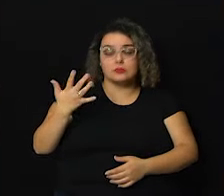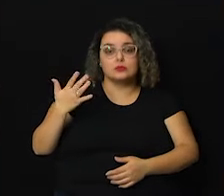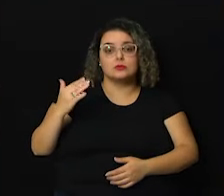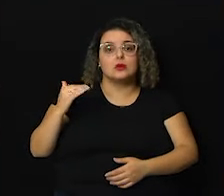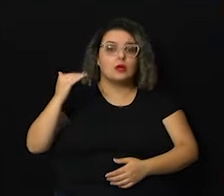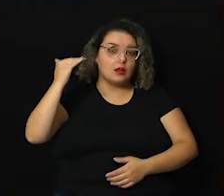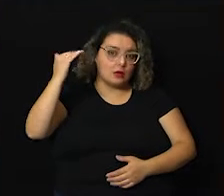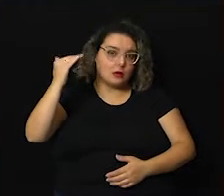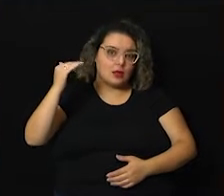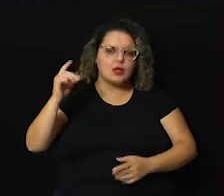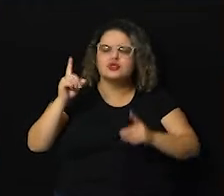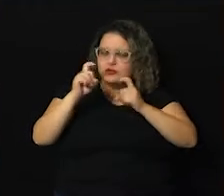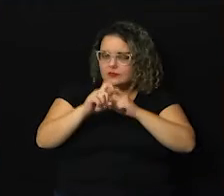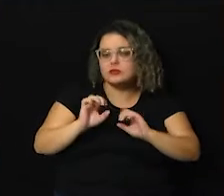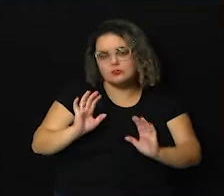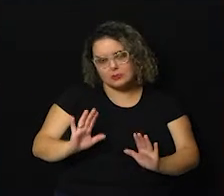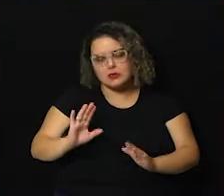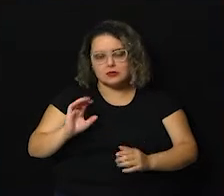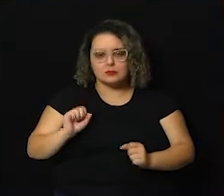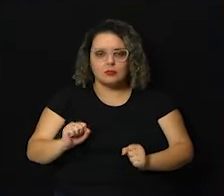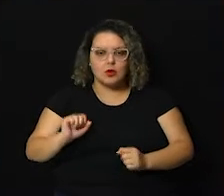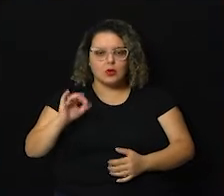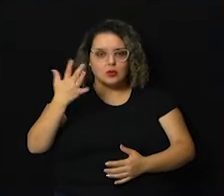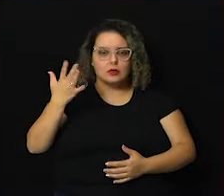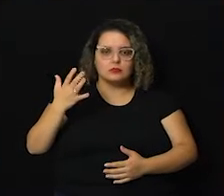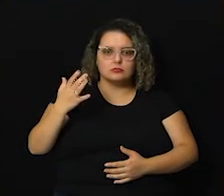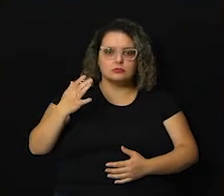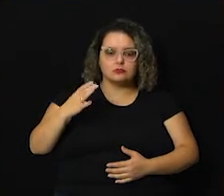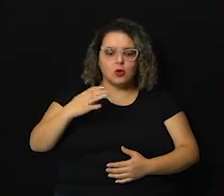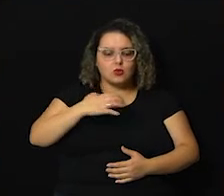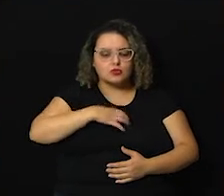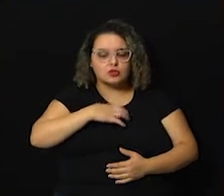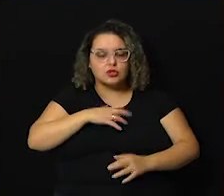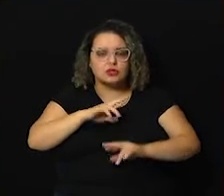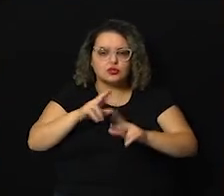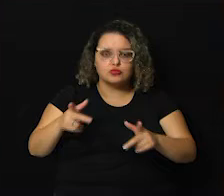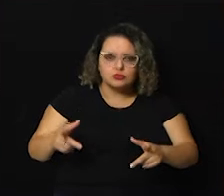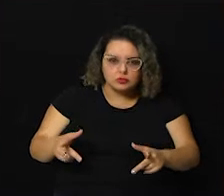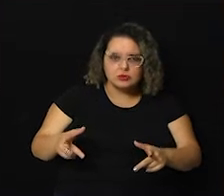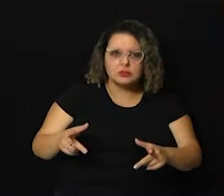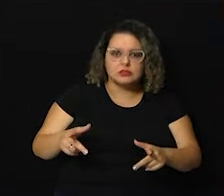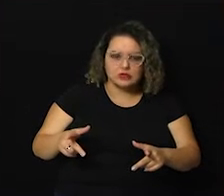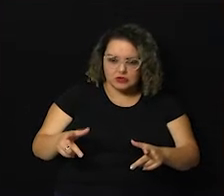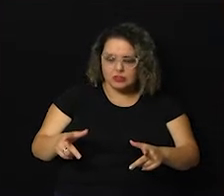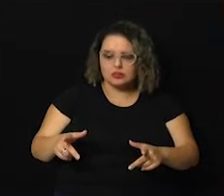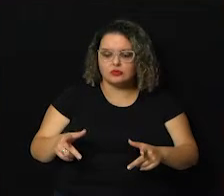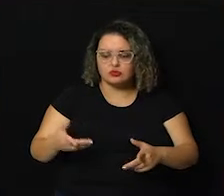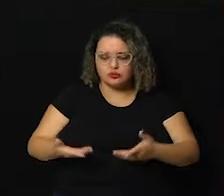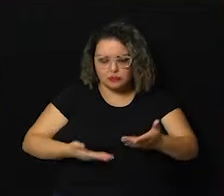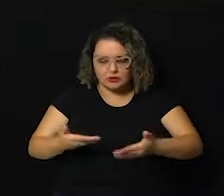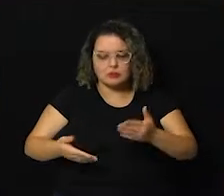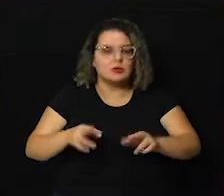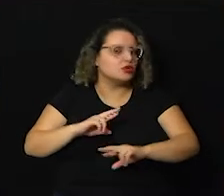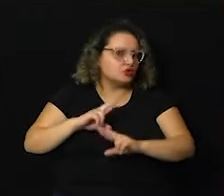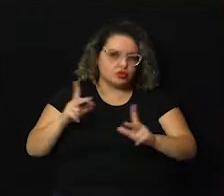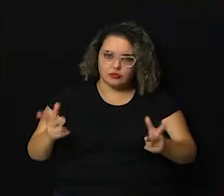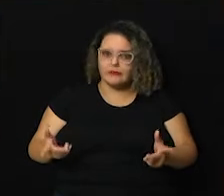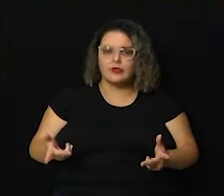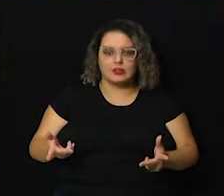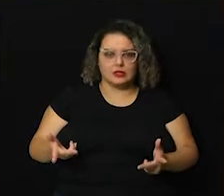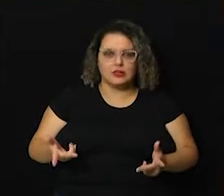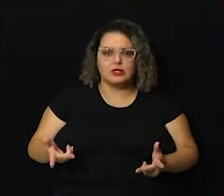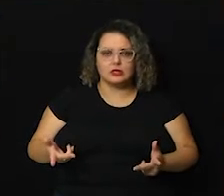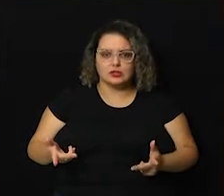muito mais raro em adultos, né? E tem um comportamento diferente, um tratamento diferente, é completamente diferente